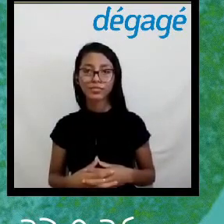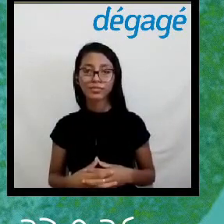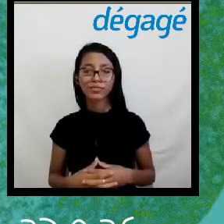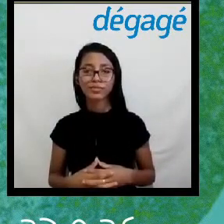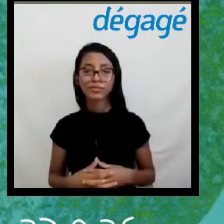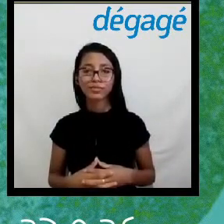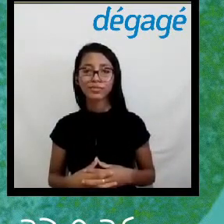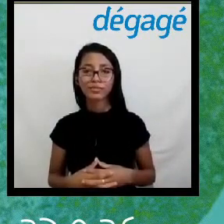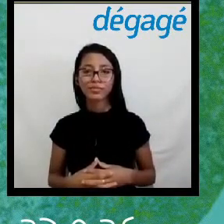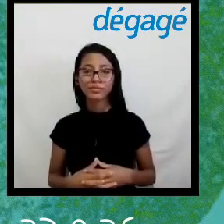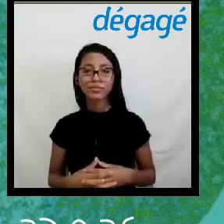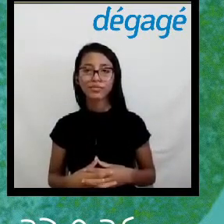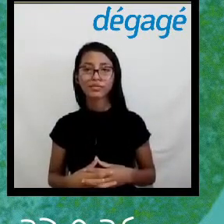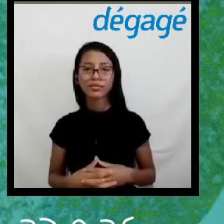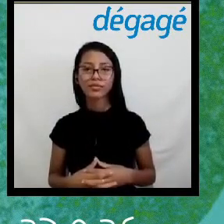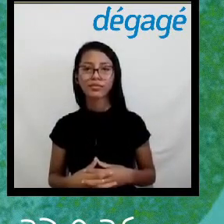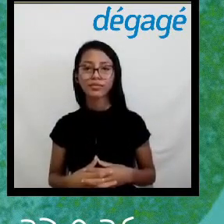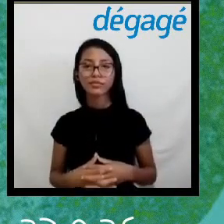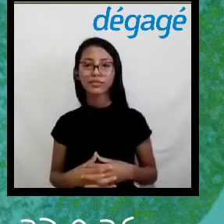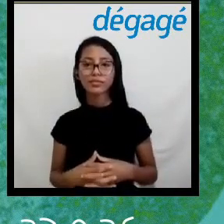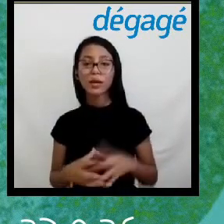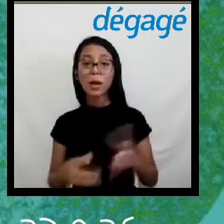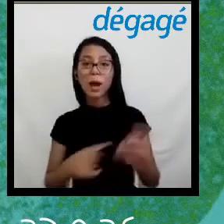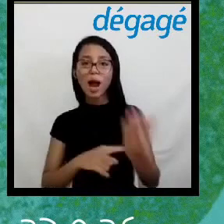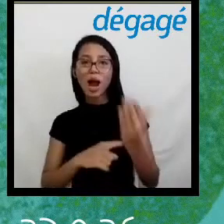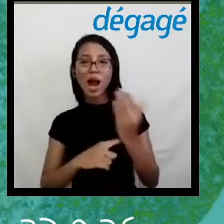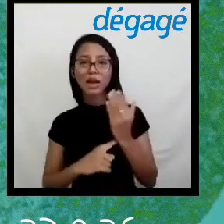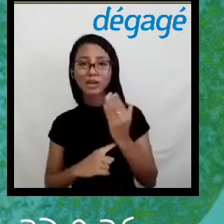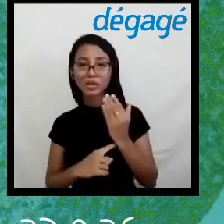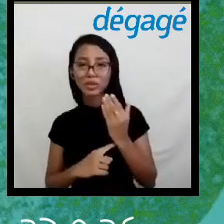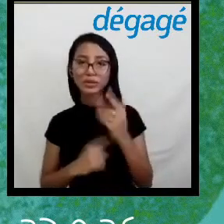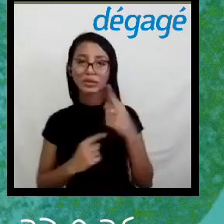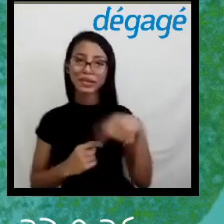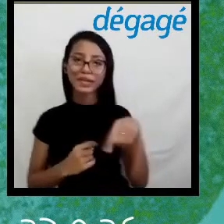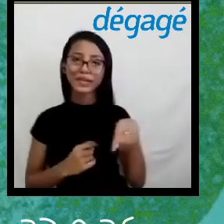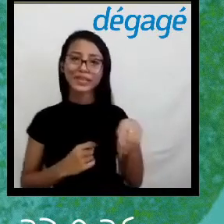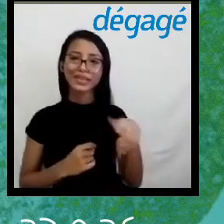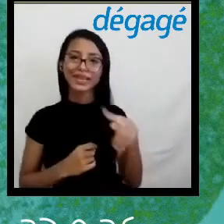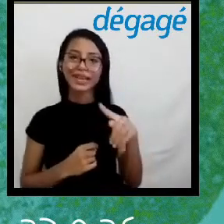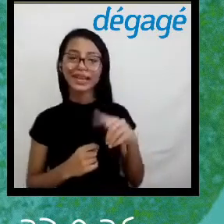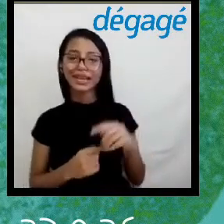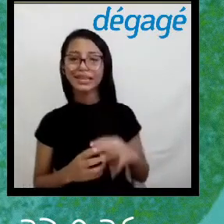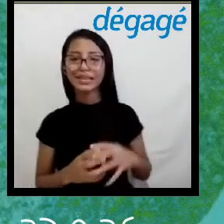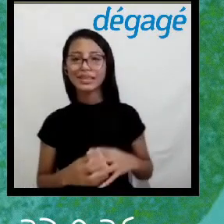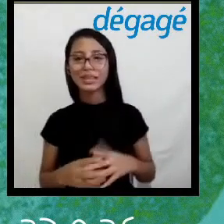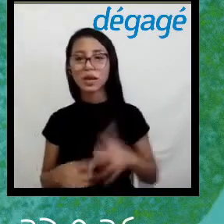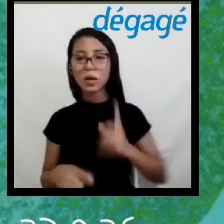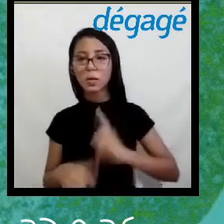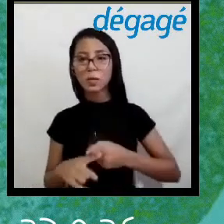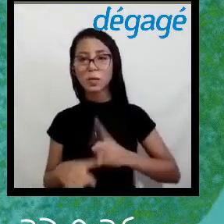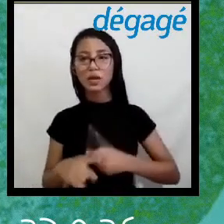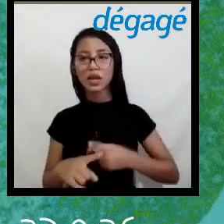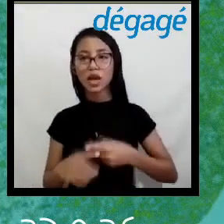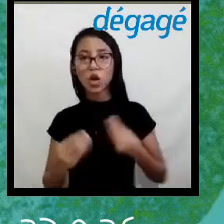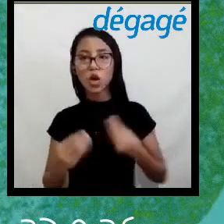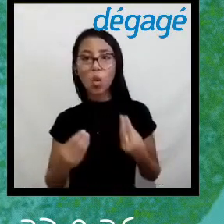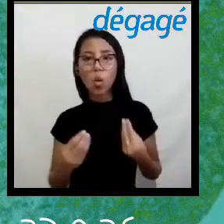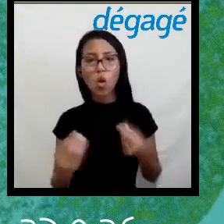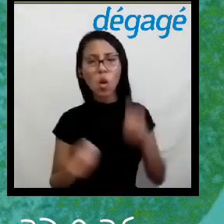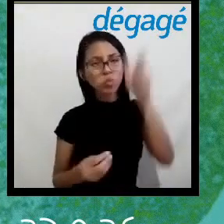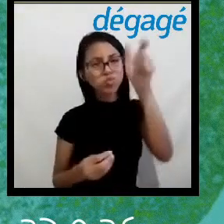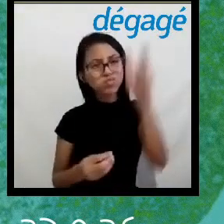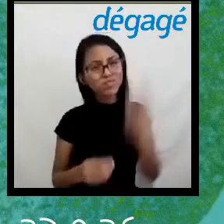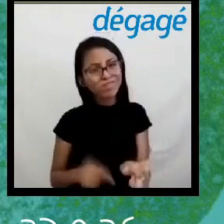que eu vou pular, eu vou pedir ajuda para os especialistas aí, porque definir quem é autista é uma coisa muito,